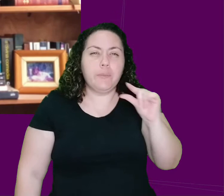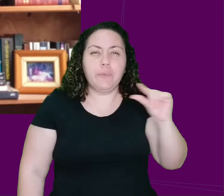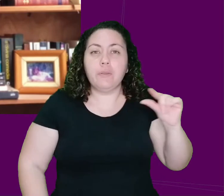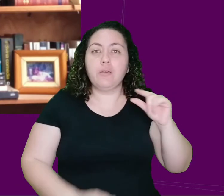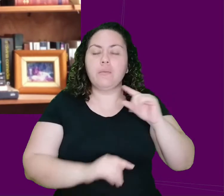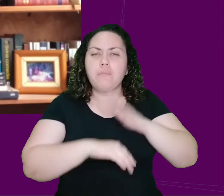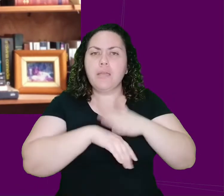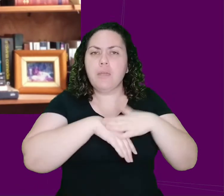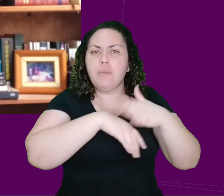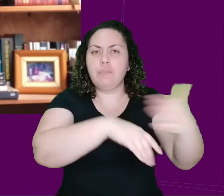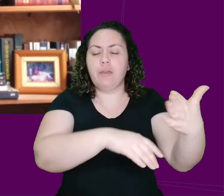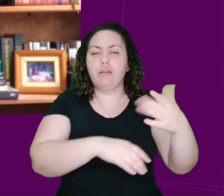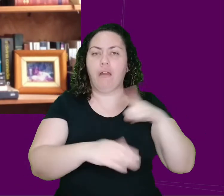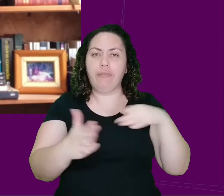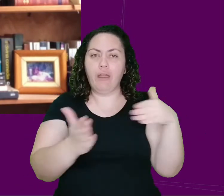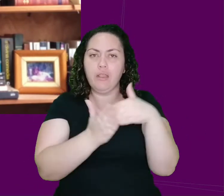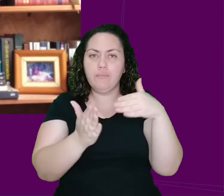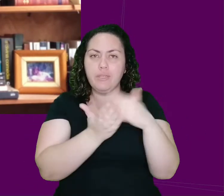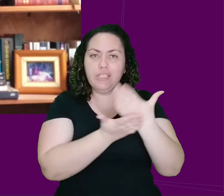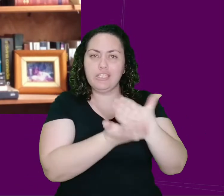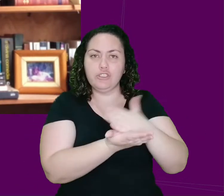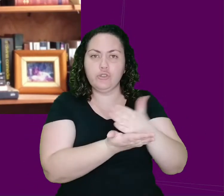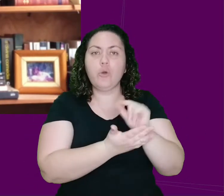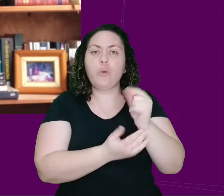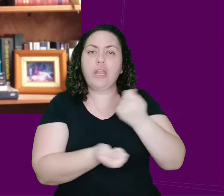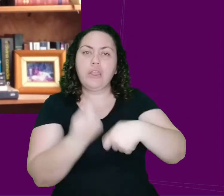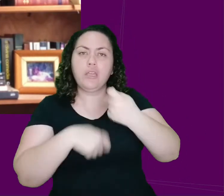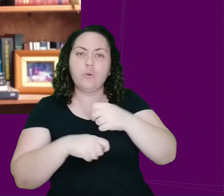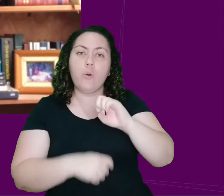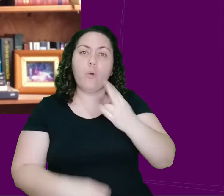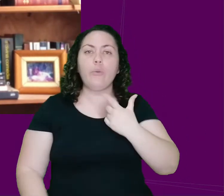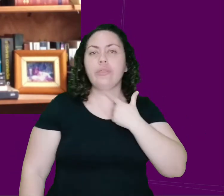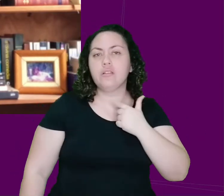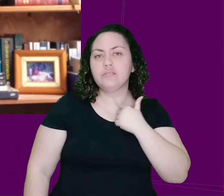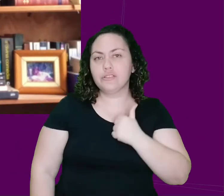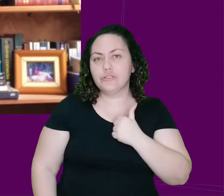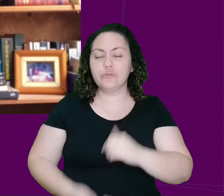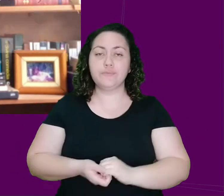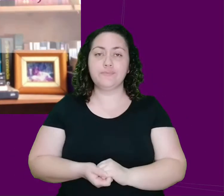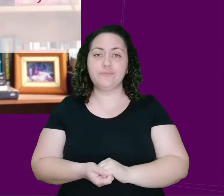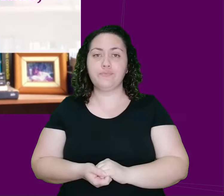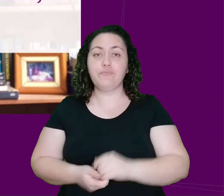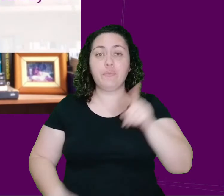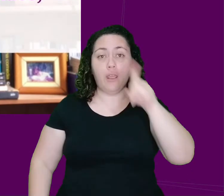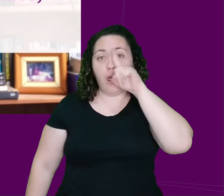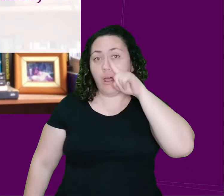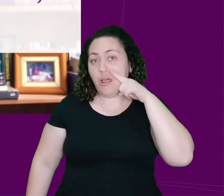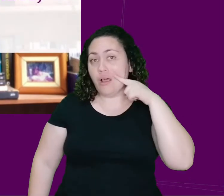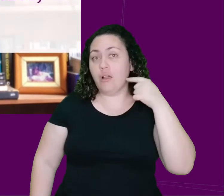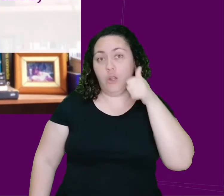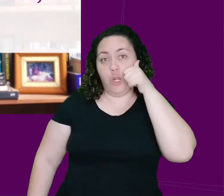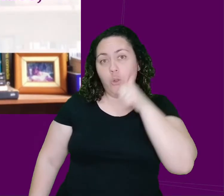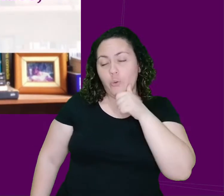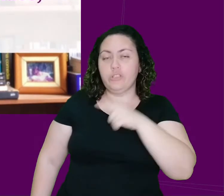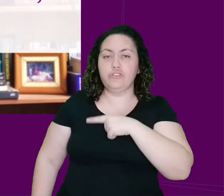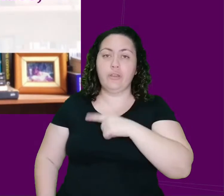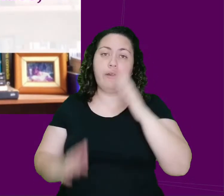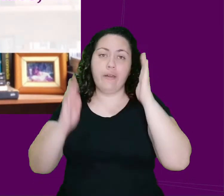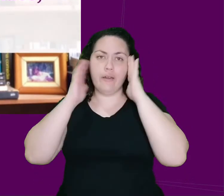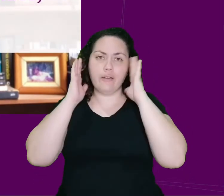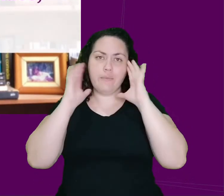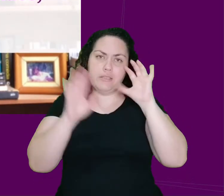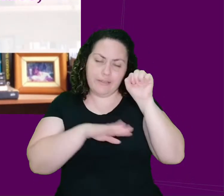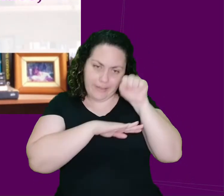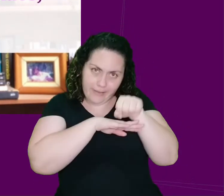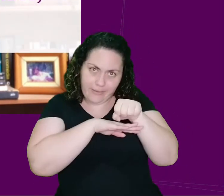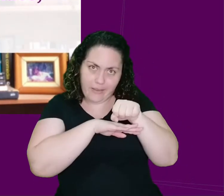e mais, borrando o limite entre o que seriam negócios e o desejo. A loura tinha a cabecinha inclinada e